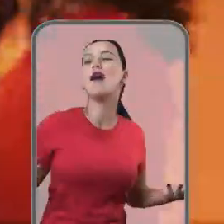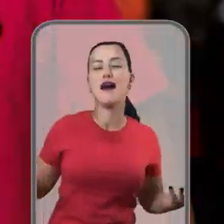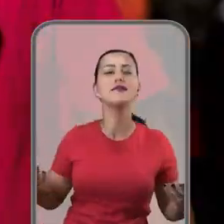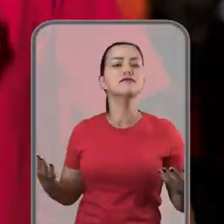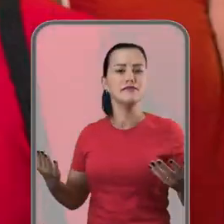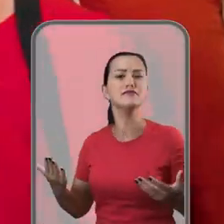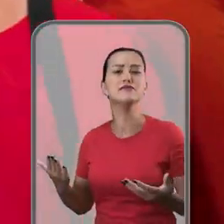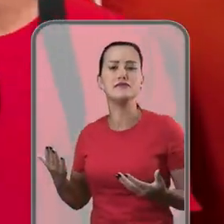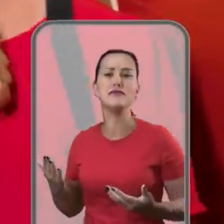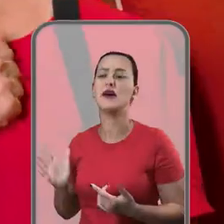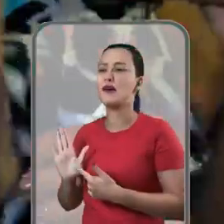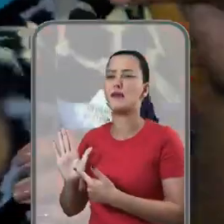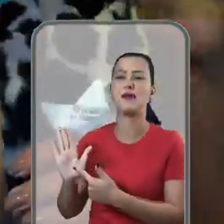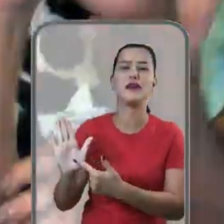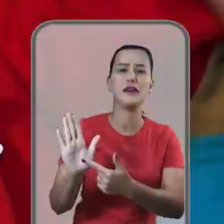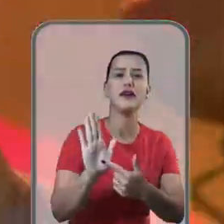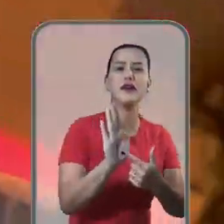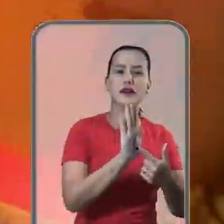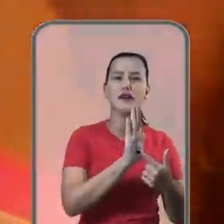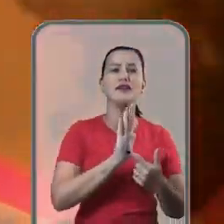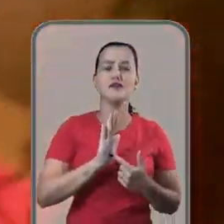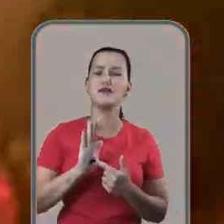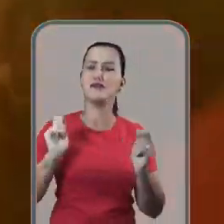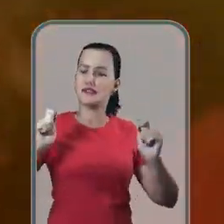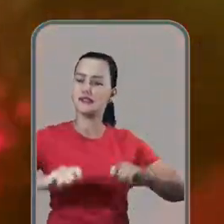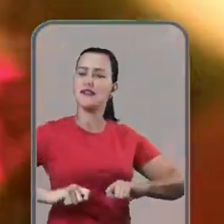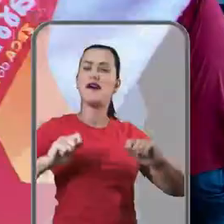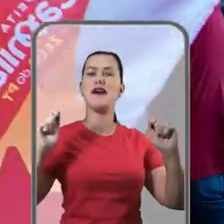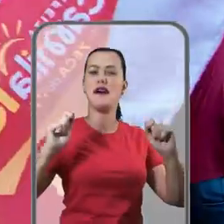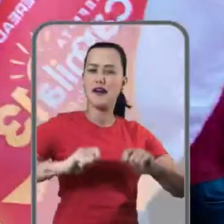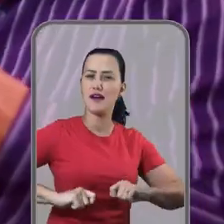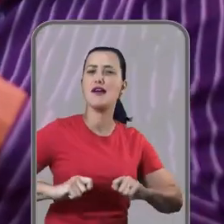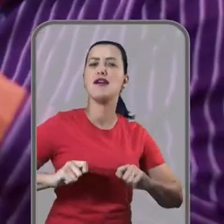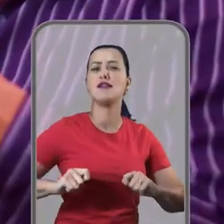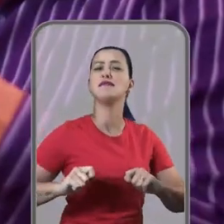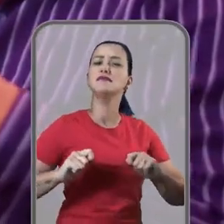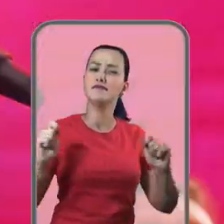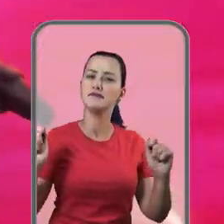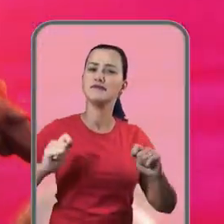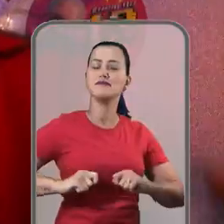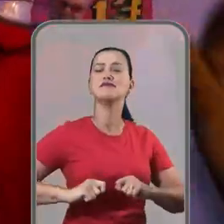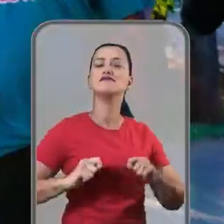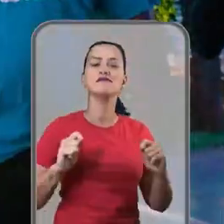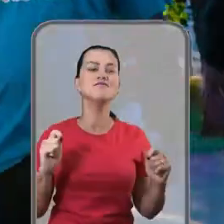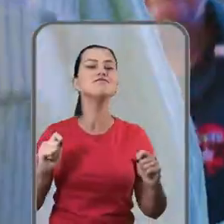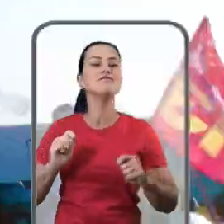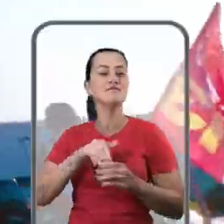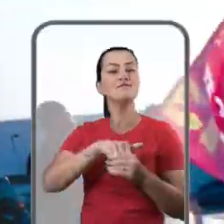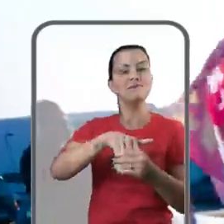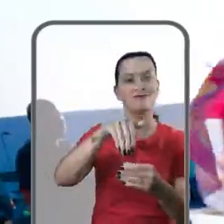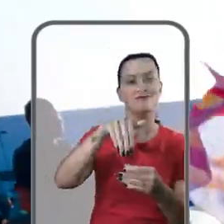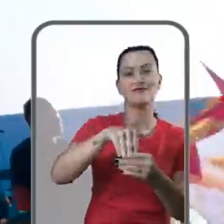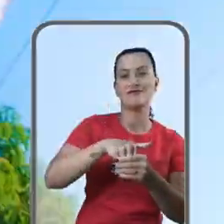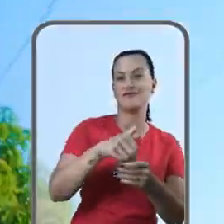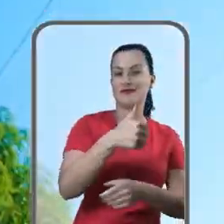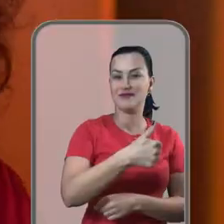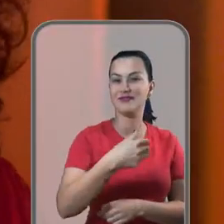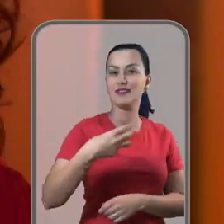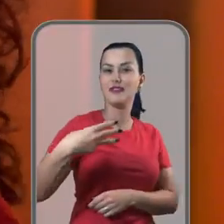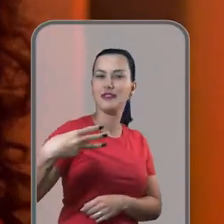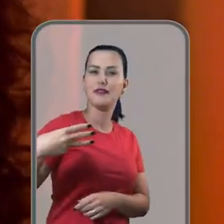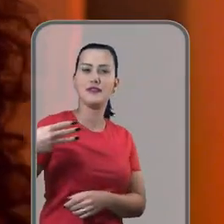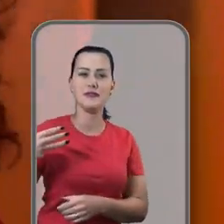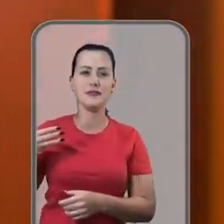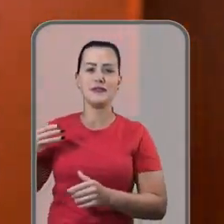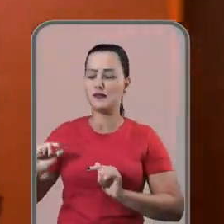Bate no peito, está na hora de fazer bem feito. Feliz eu voto 13,